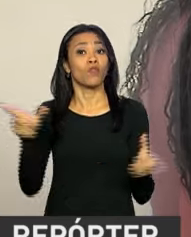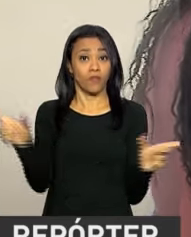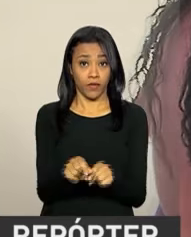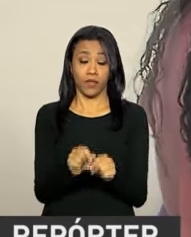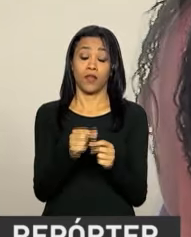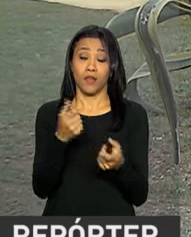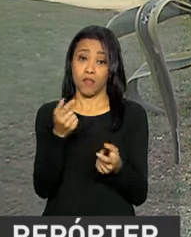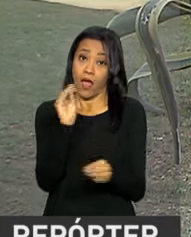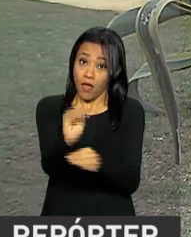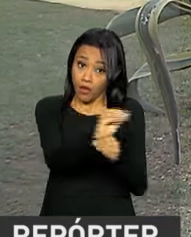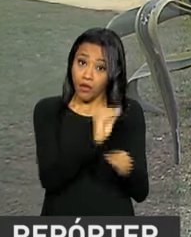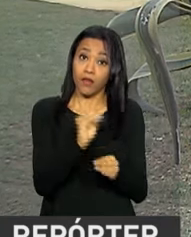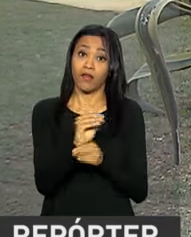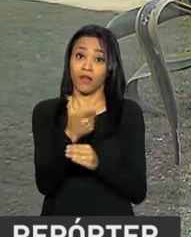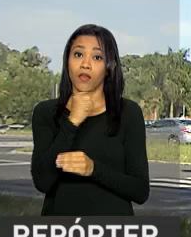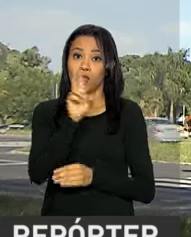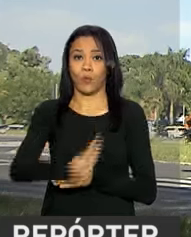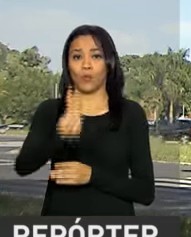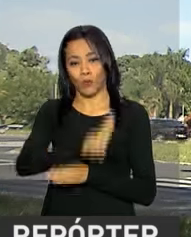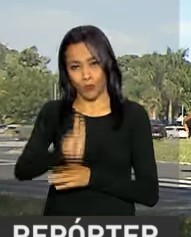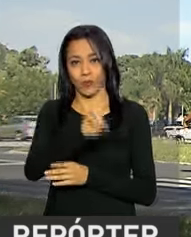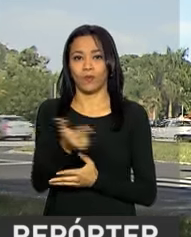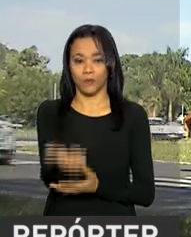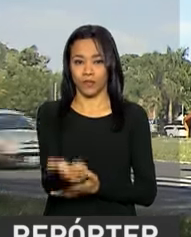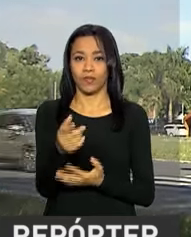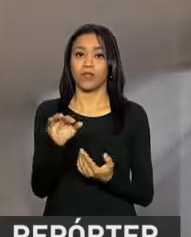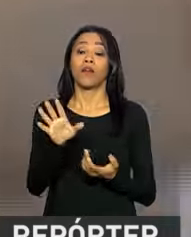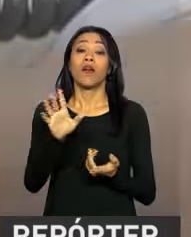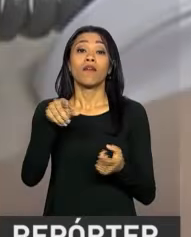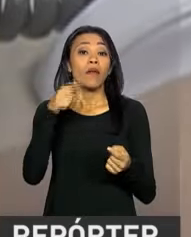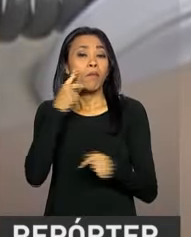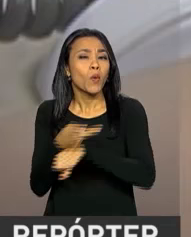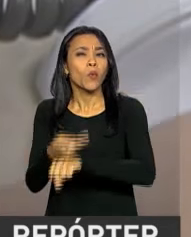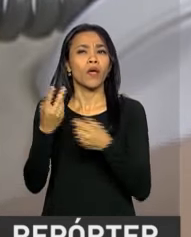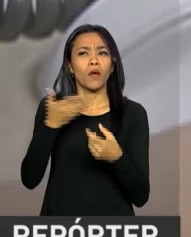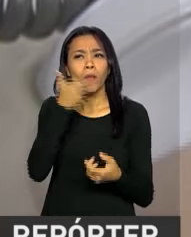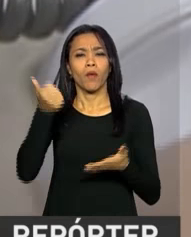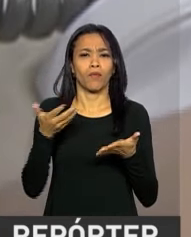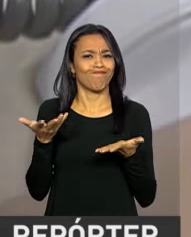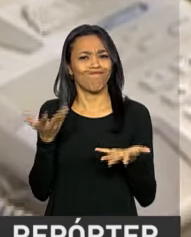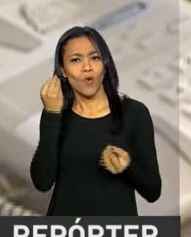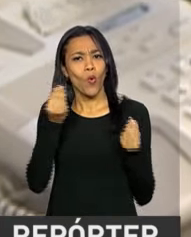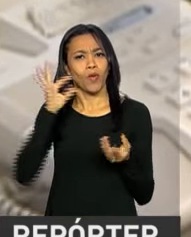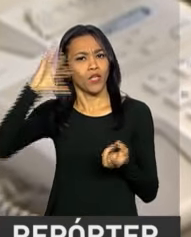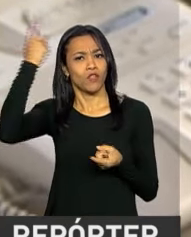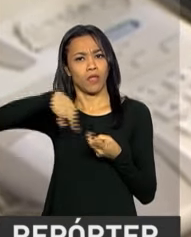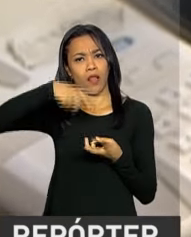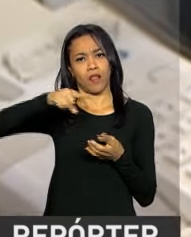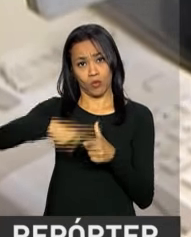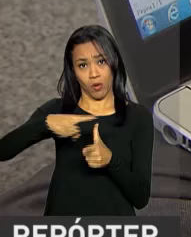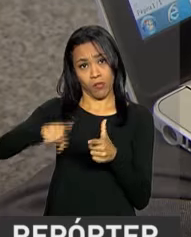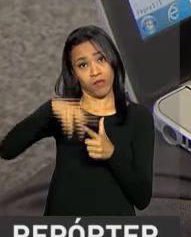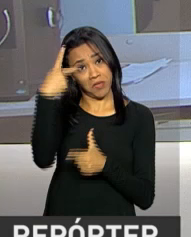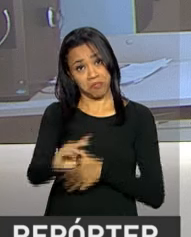clientes da empresa a agência também disse confiar na justiça para encontrar o melhor caminho e solucionar a situação da